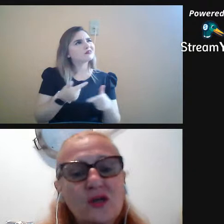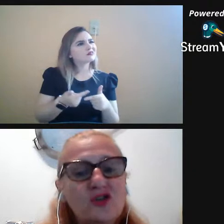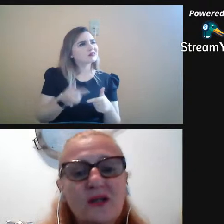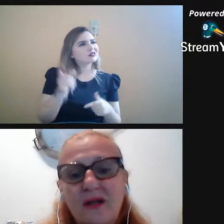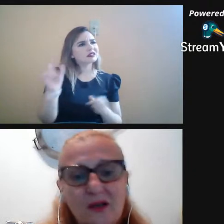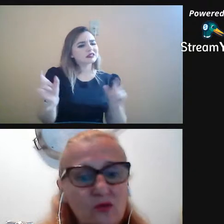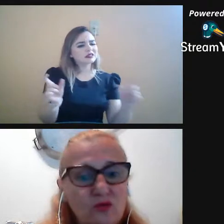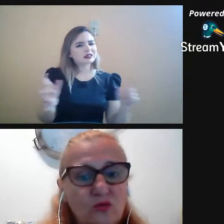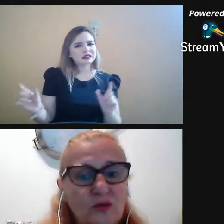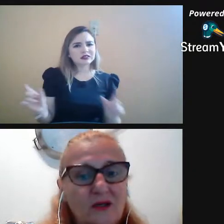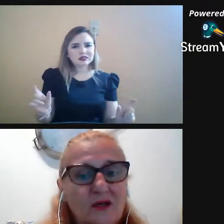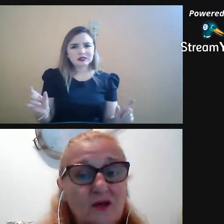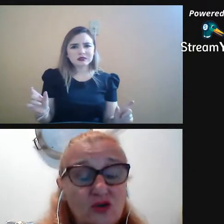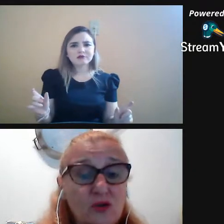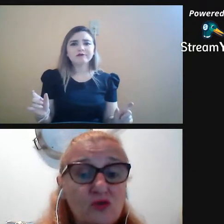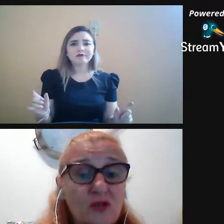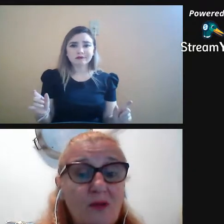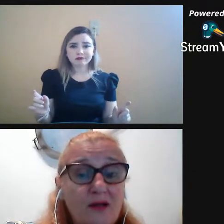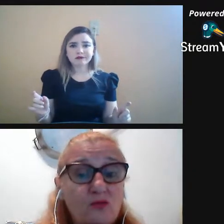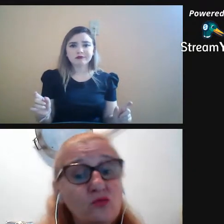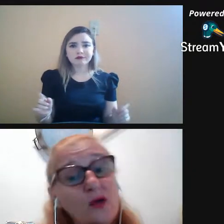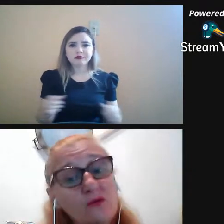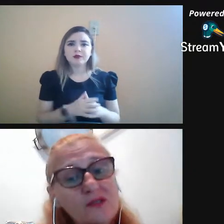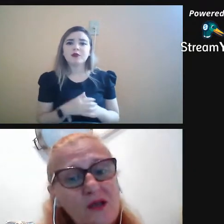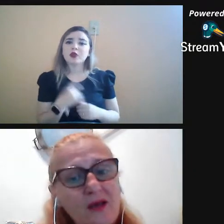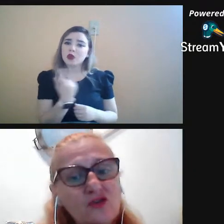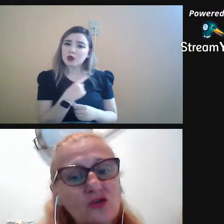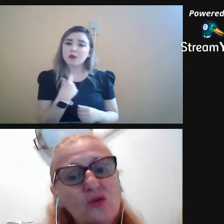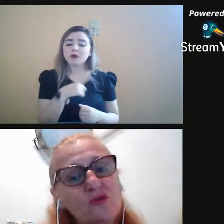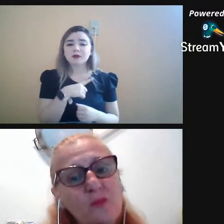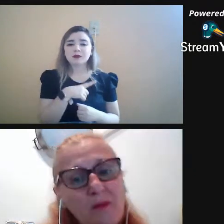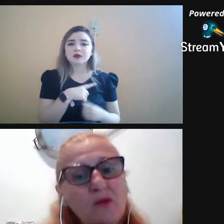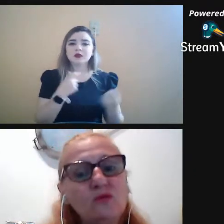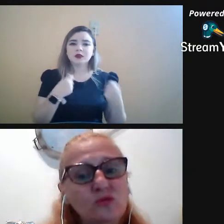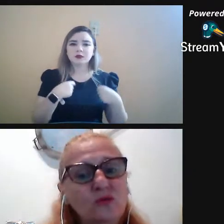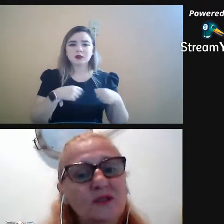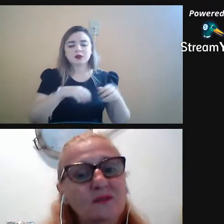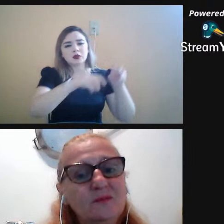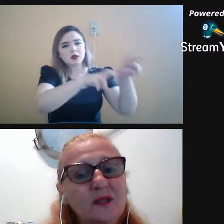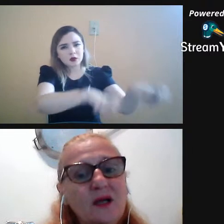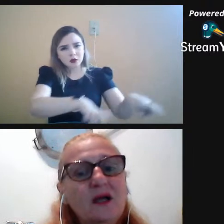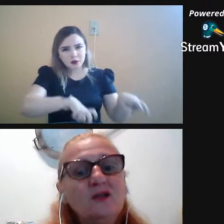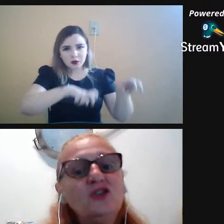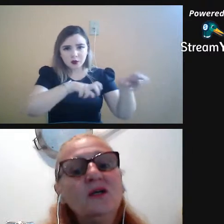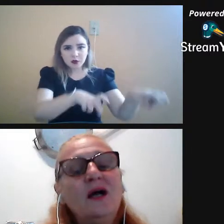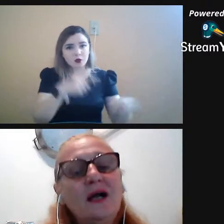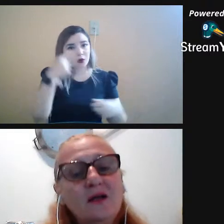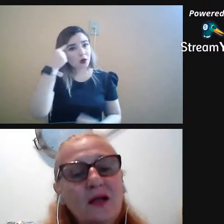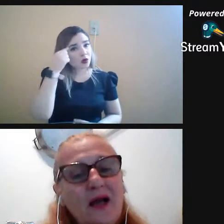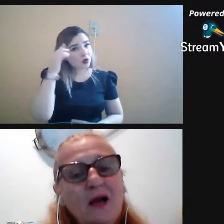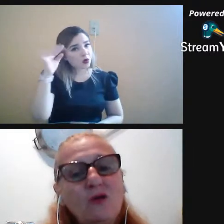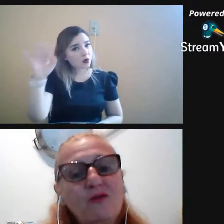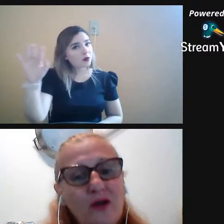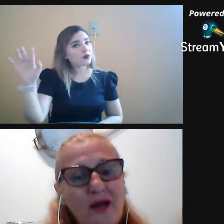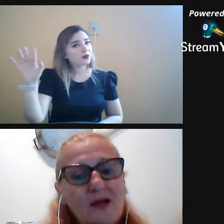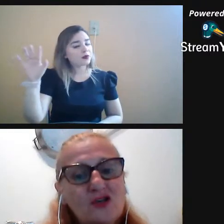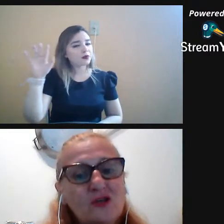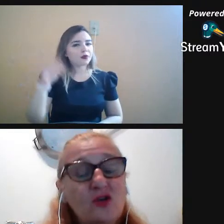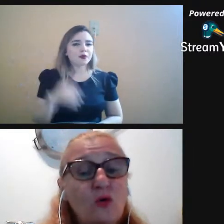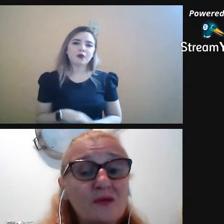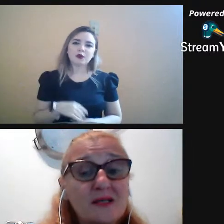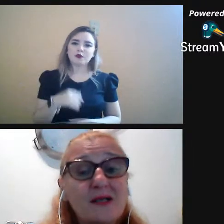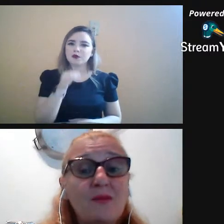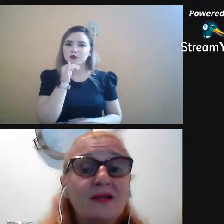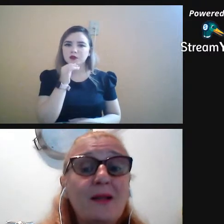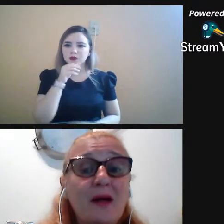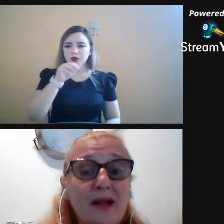nós vamos deixar de ter agricultura. Nós temos que ter uma agricultura consciente, que nós chamamos de permacultura, de agroflorestas.